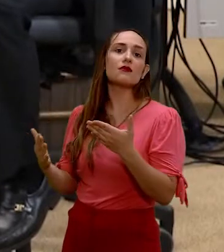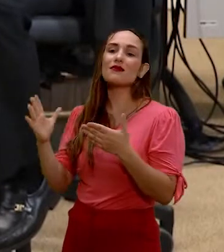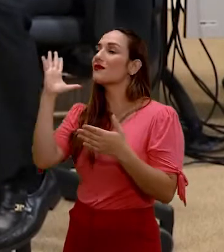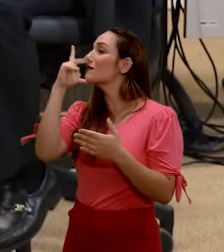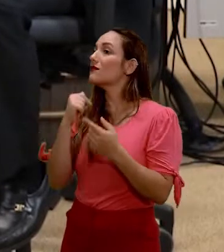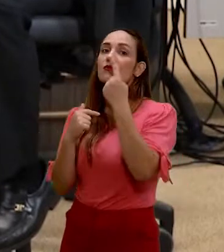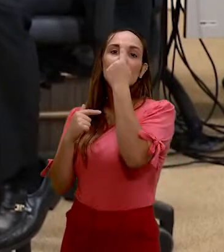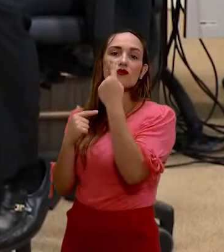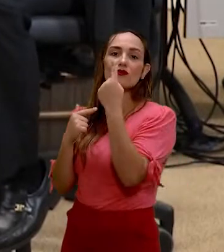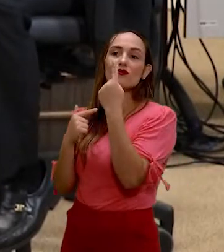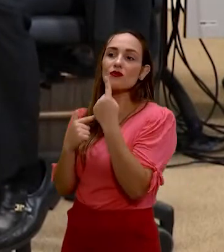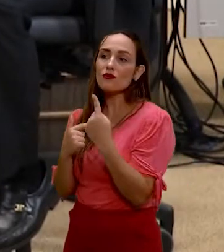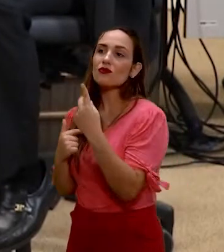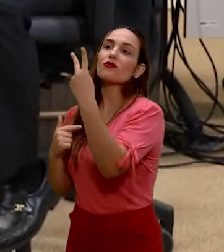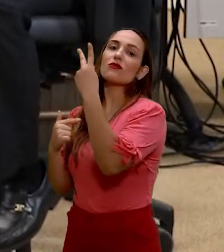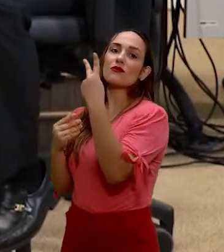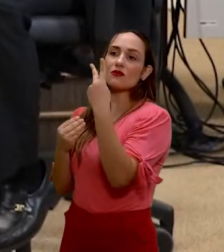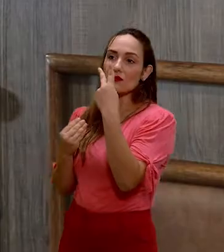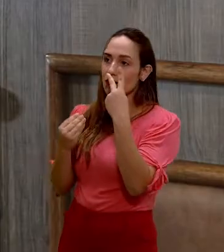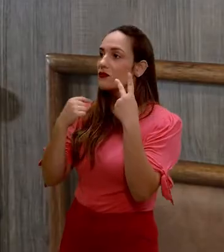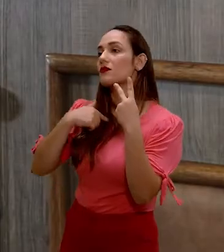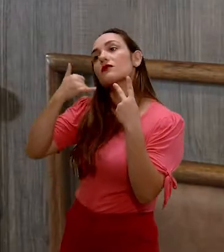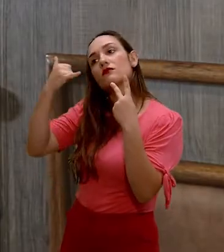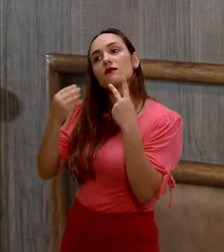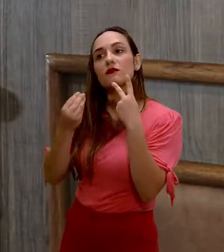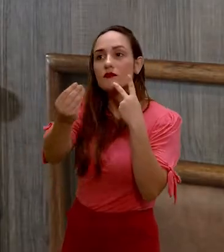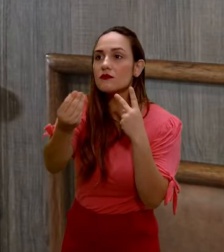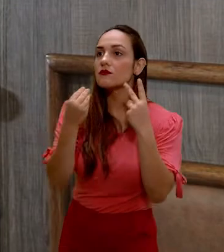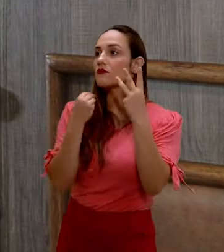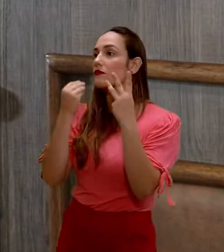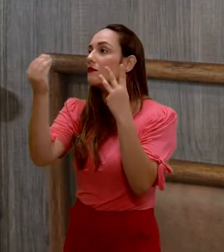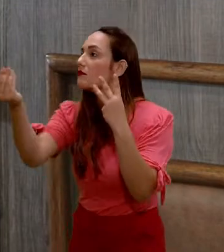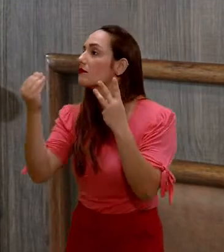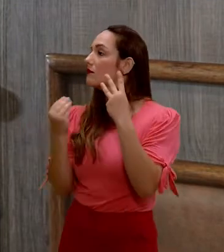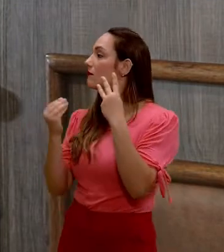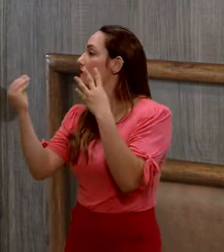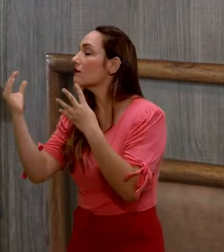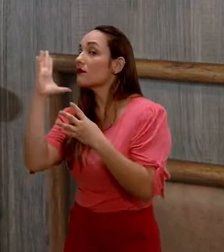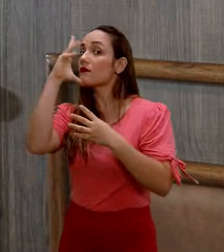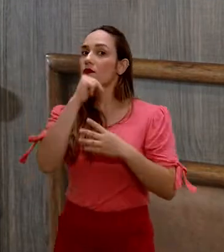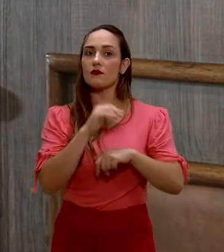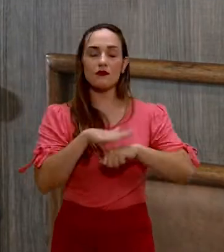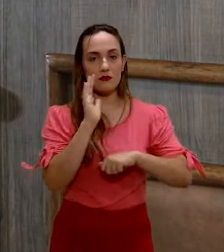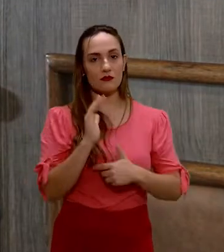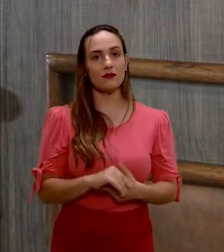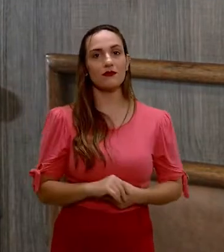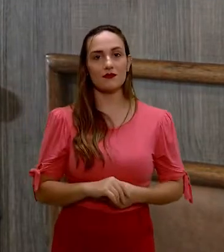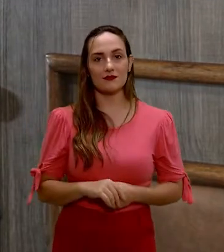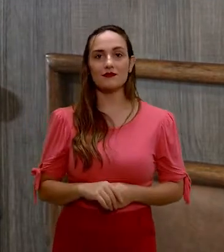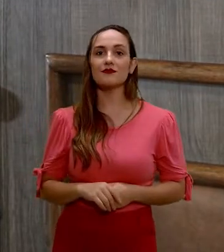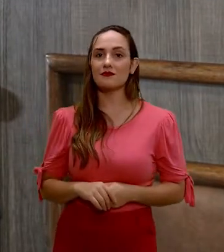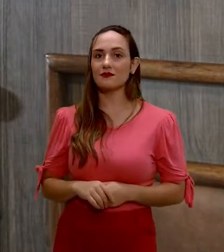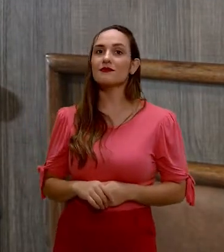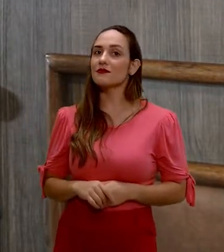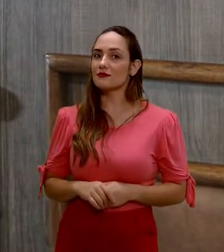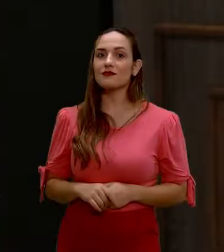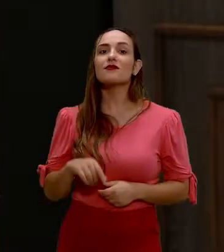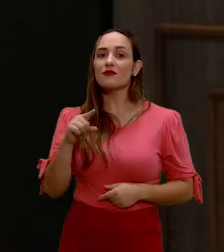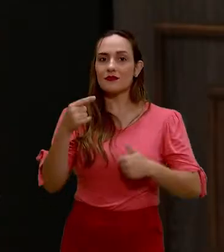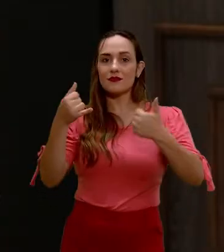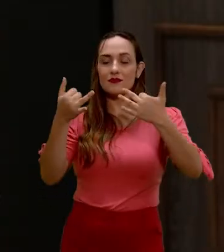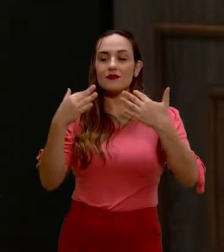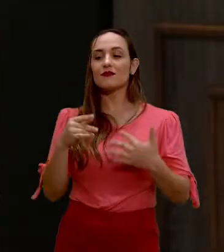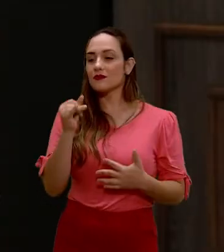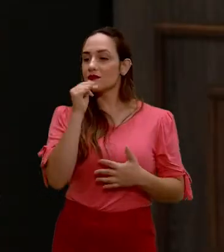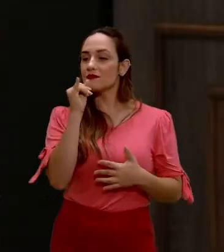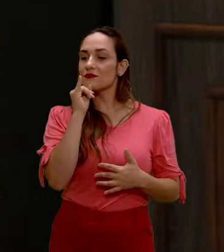lenta. Eu ia até perguntar isso agora para o senhor, se era possível representar essa celeridade em números, né? O